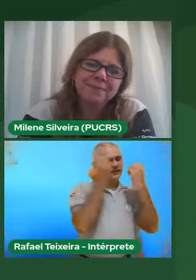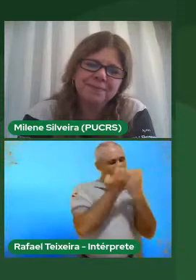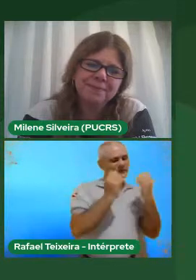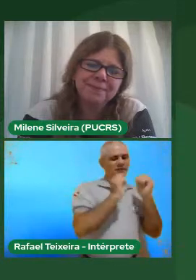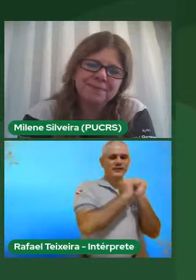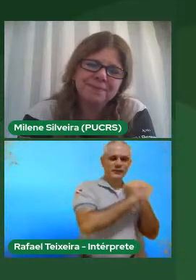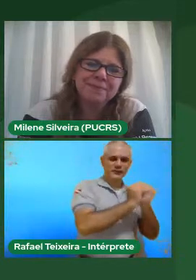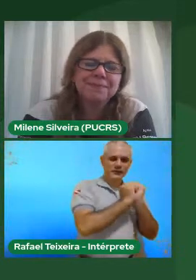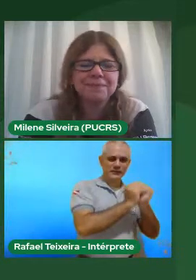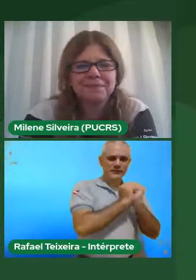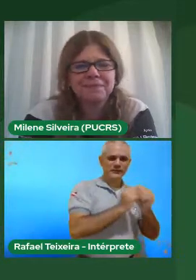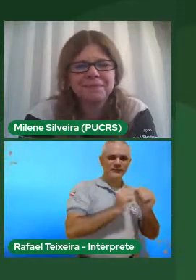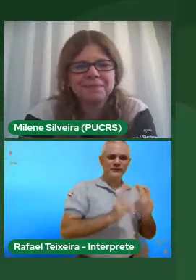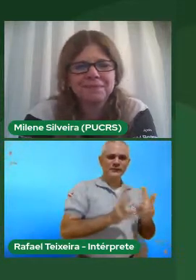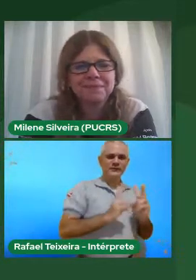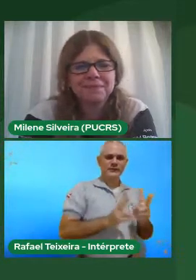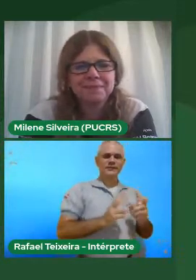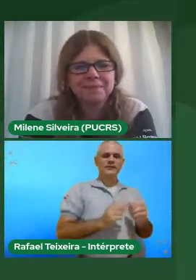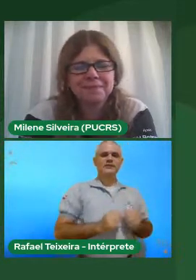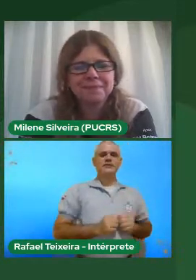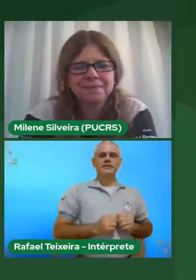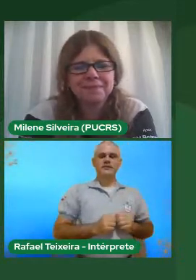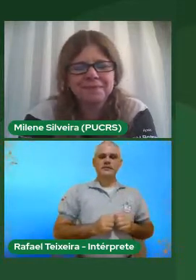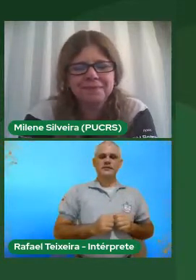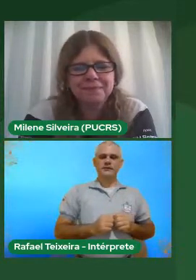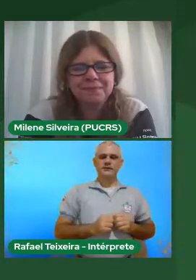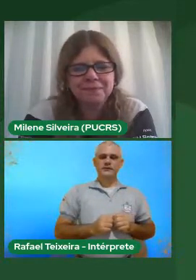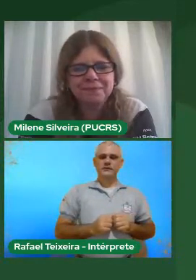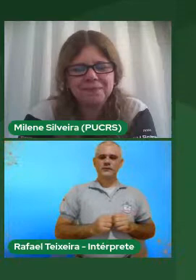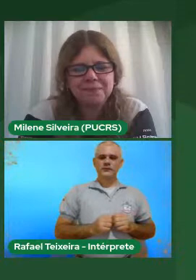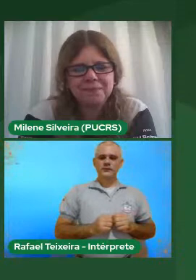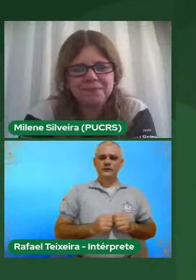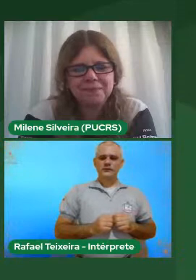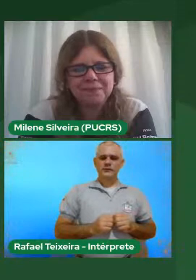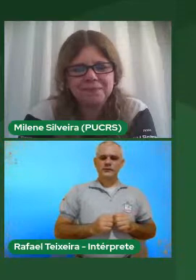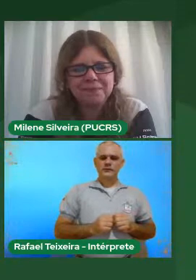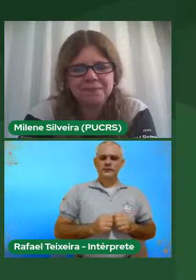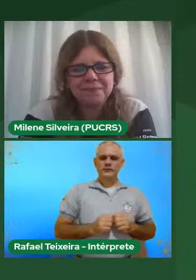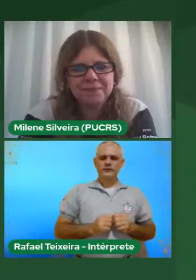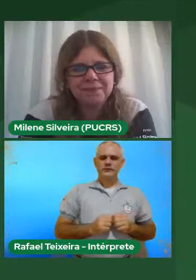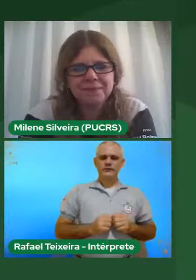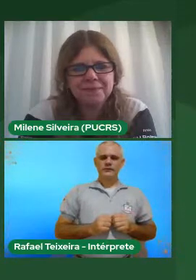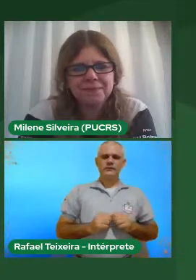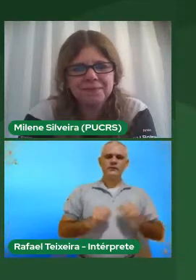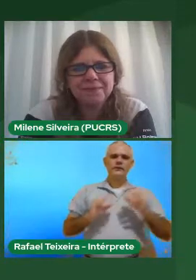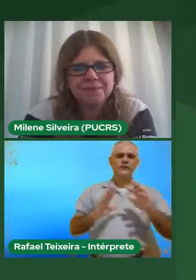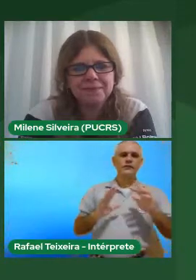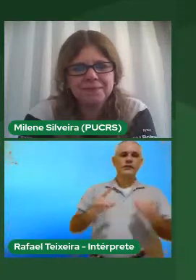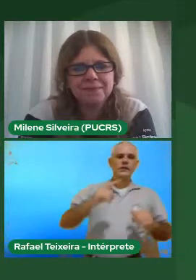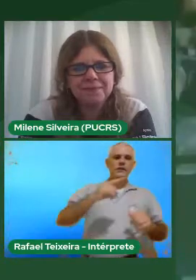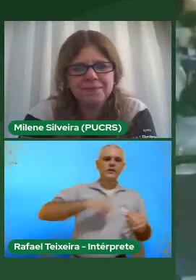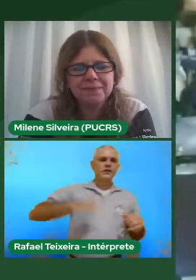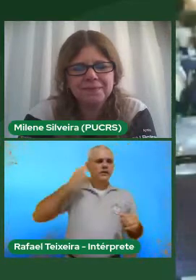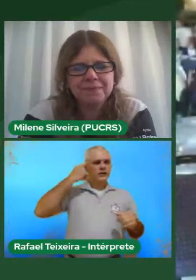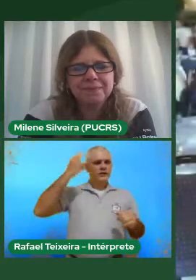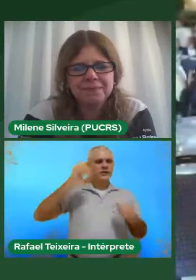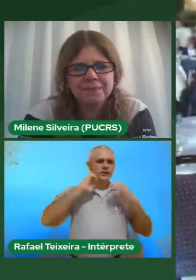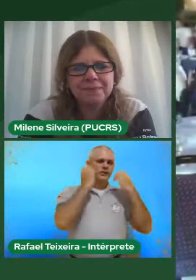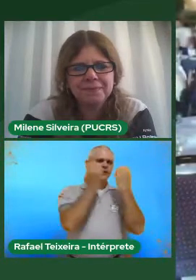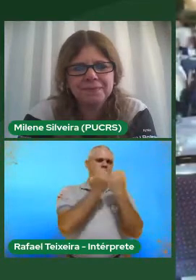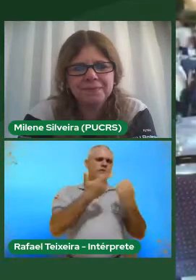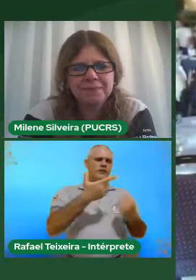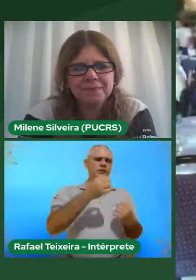juntas. Mais recentemente, estivemos presencialmente no IHC em 2019 e